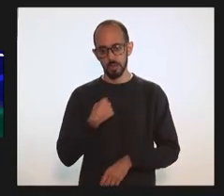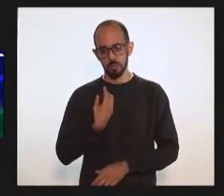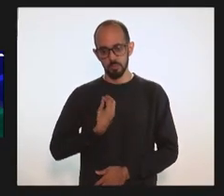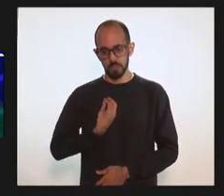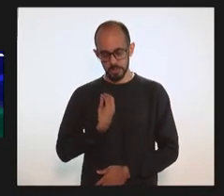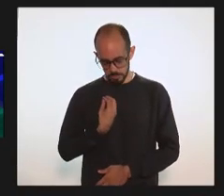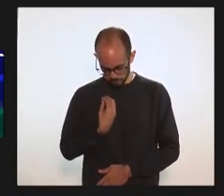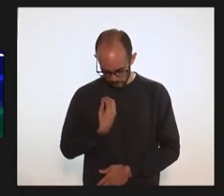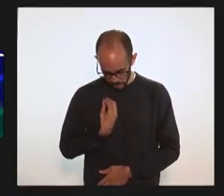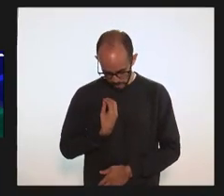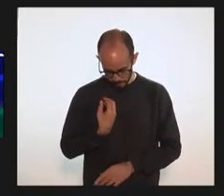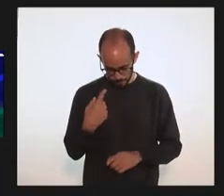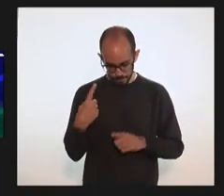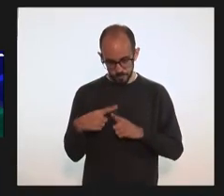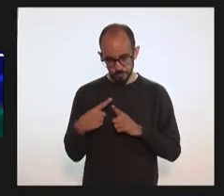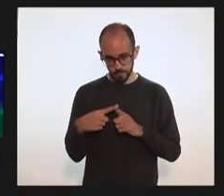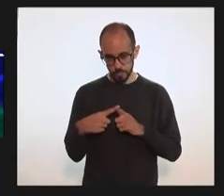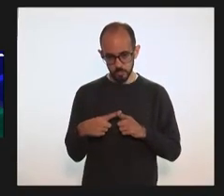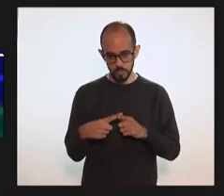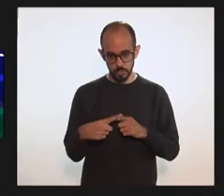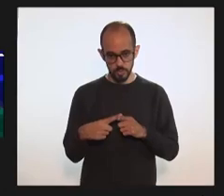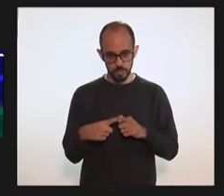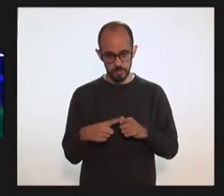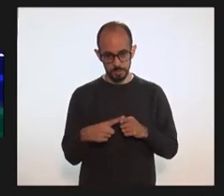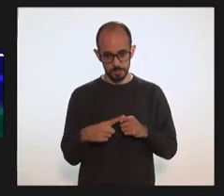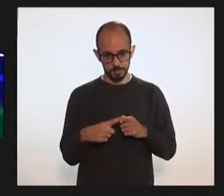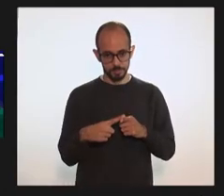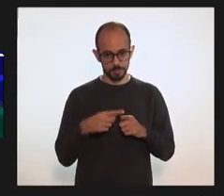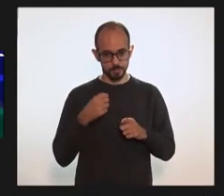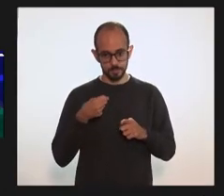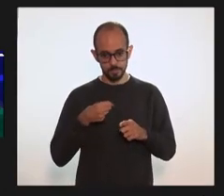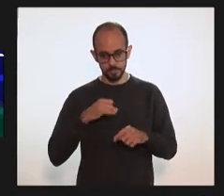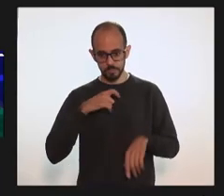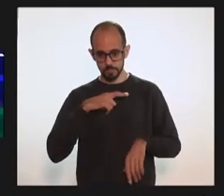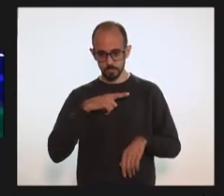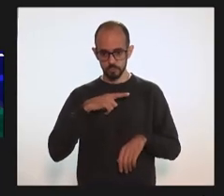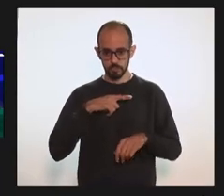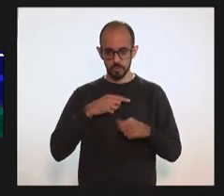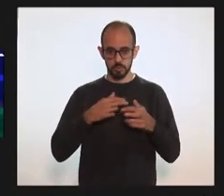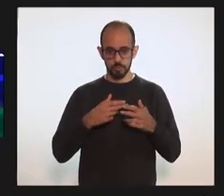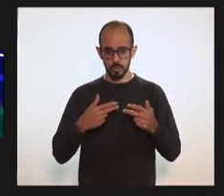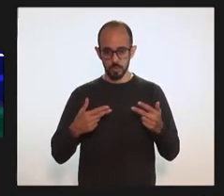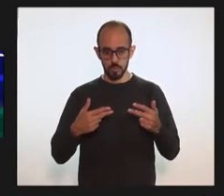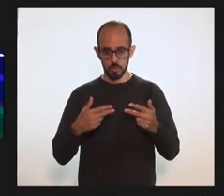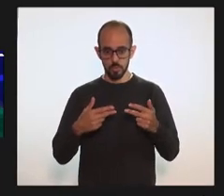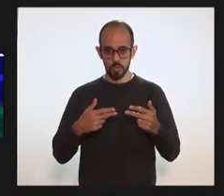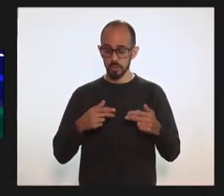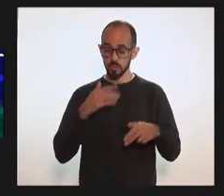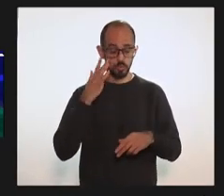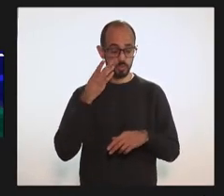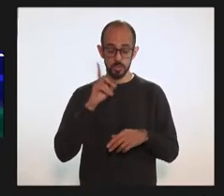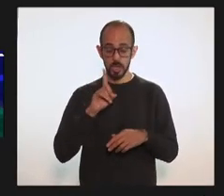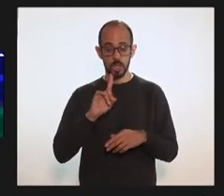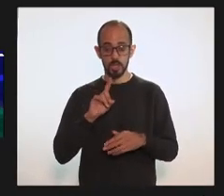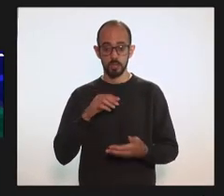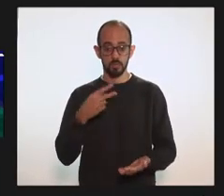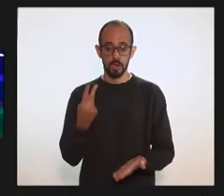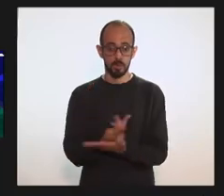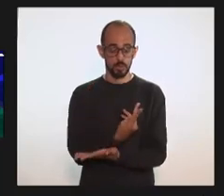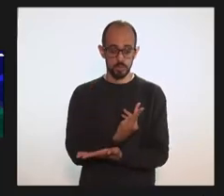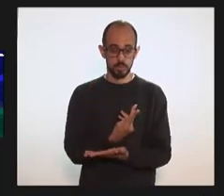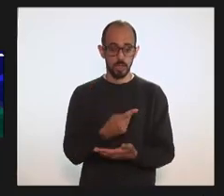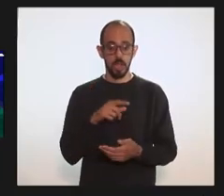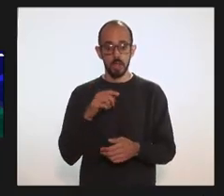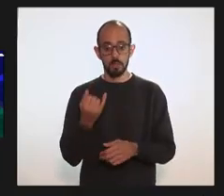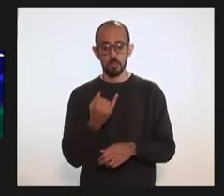porque se derivar para alguma questão voltada especificamente na questão do veto ou não, que eu não sei se vai acontecer, é importante também ter a integração